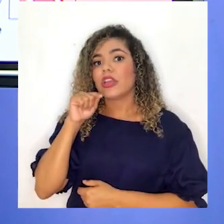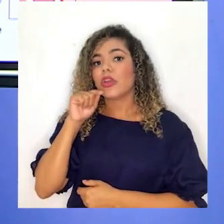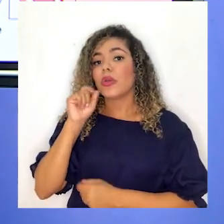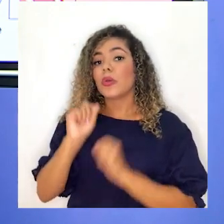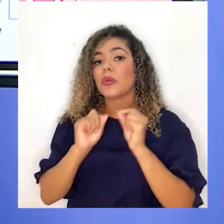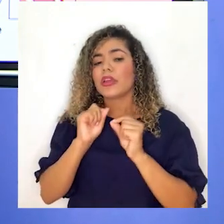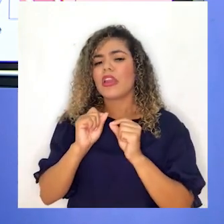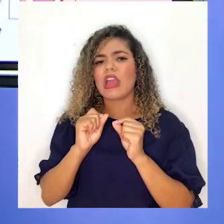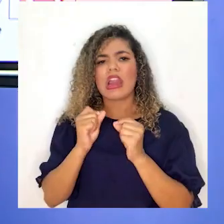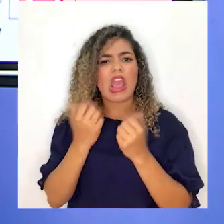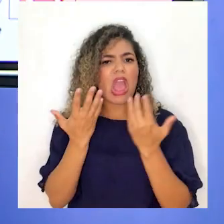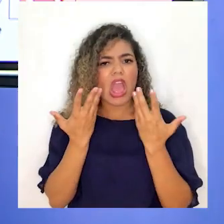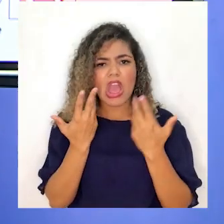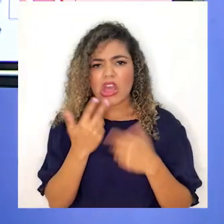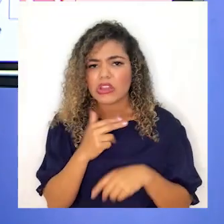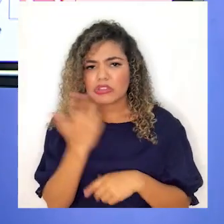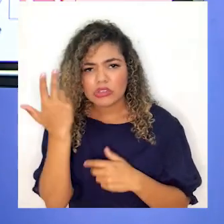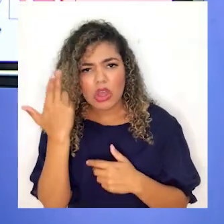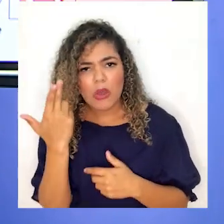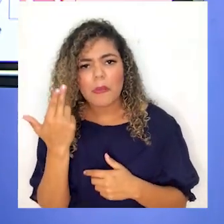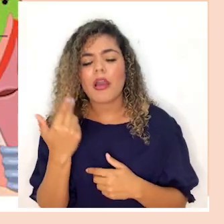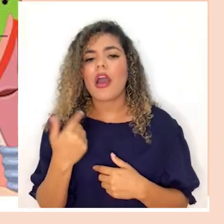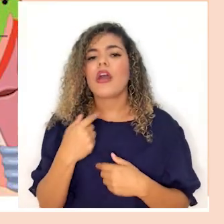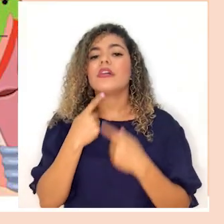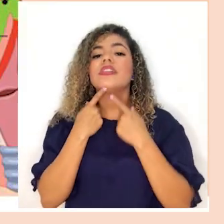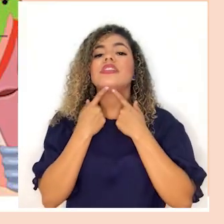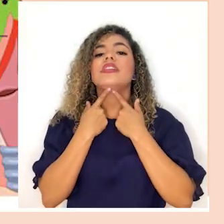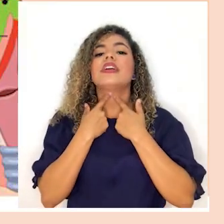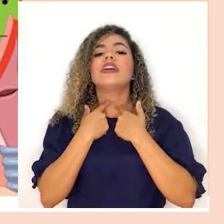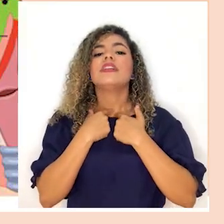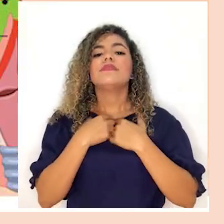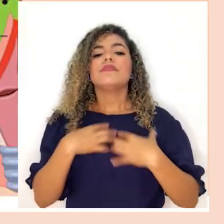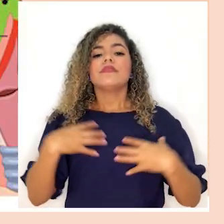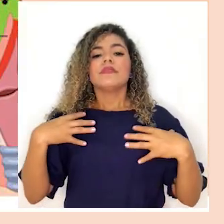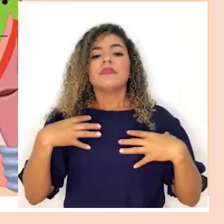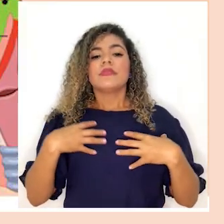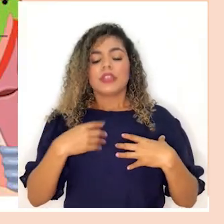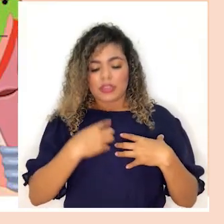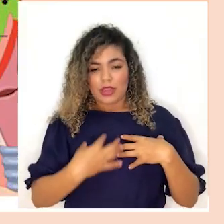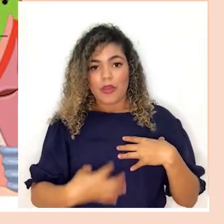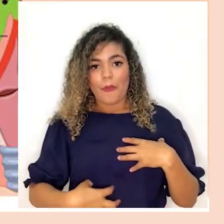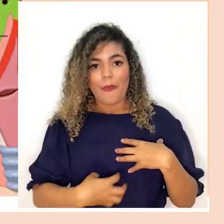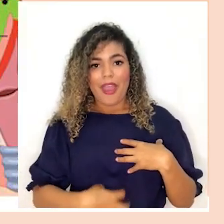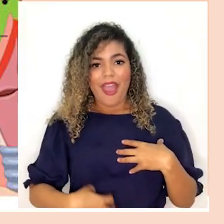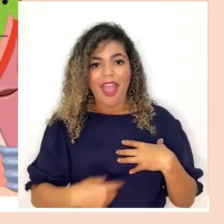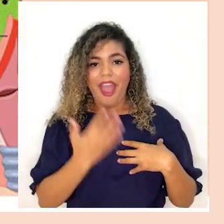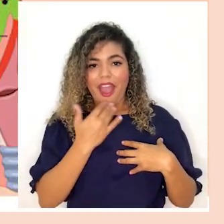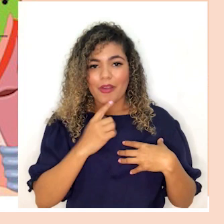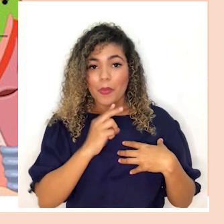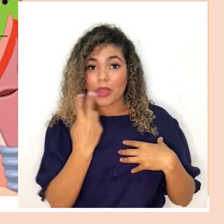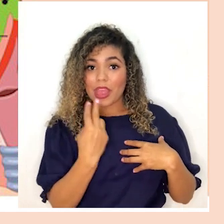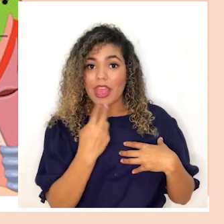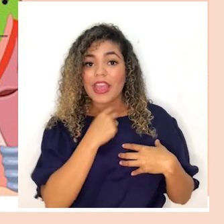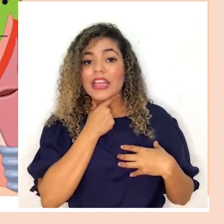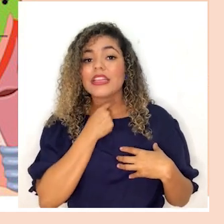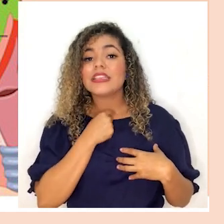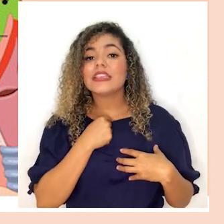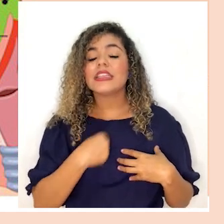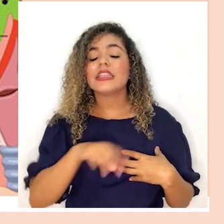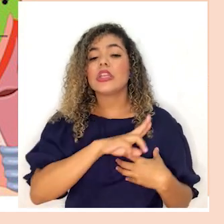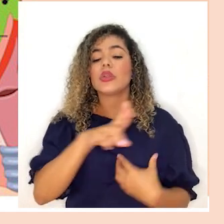sistema digestório e ao sistema respiratório. Nós vamos ter a parte da nasofaringe